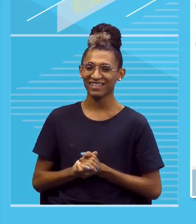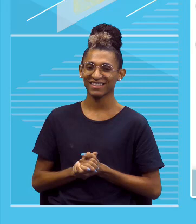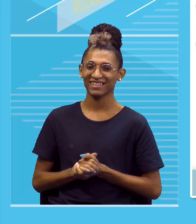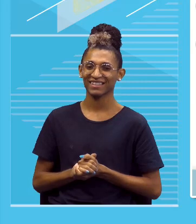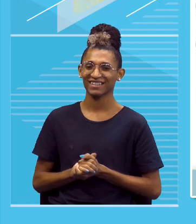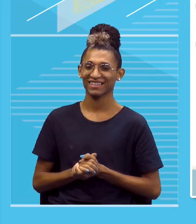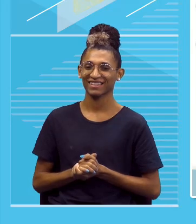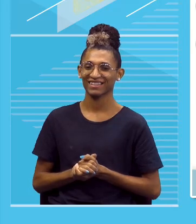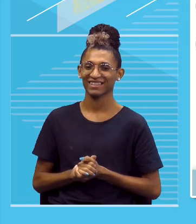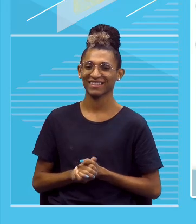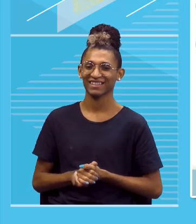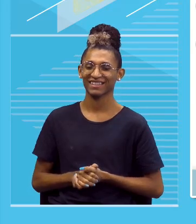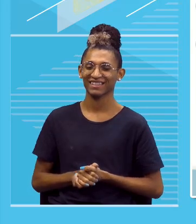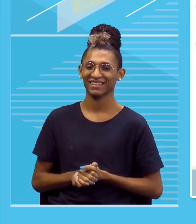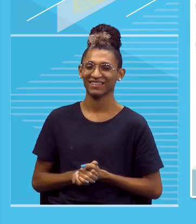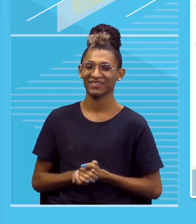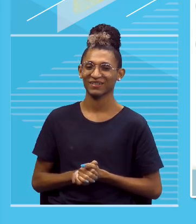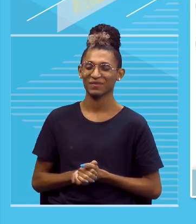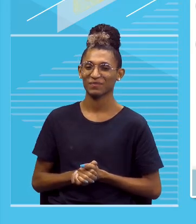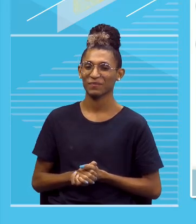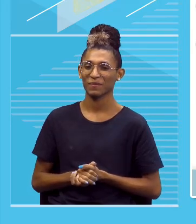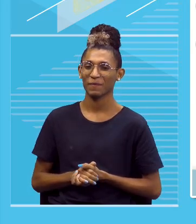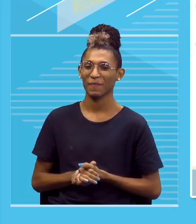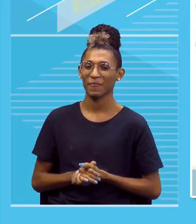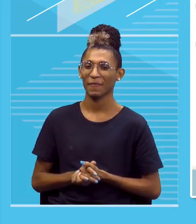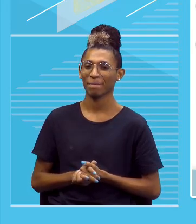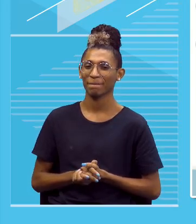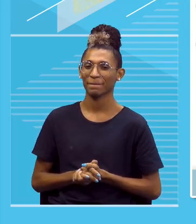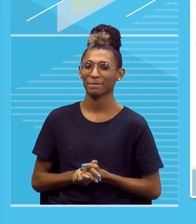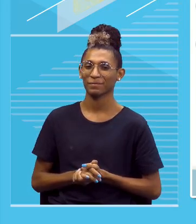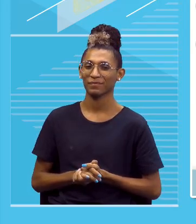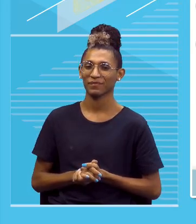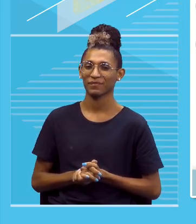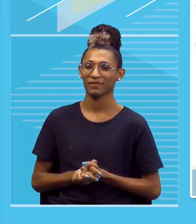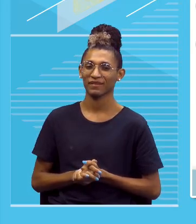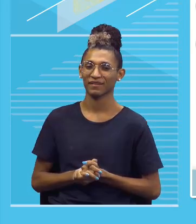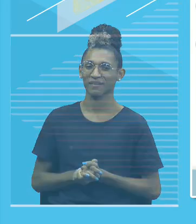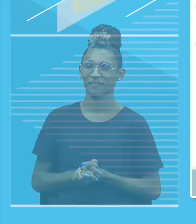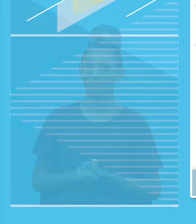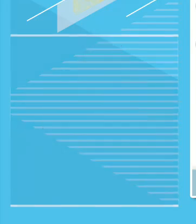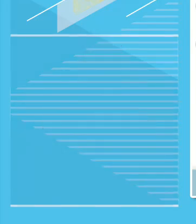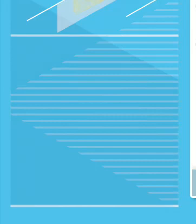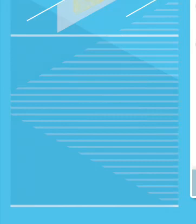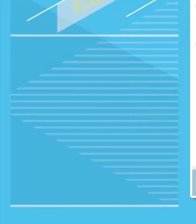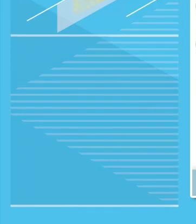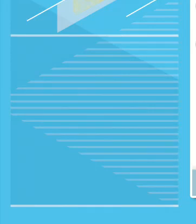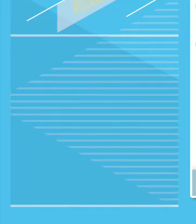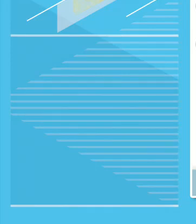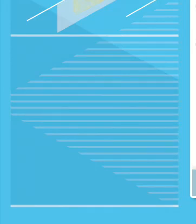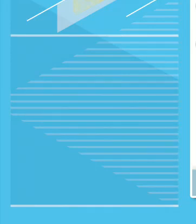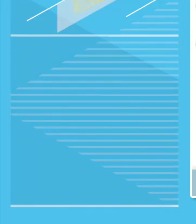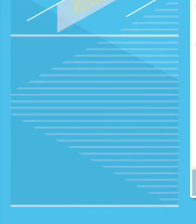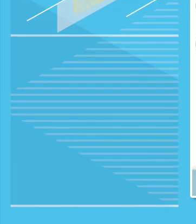é aonde mais consumimos a água turma é no campo Cauã Isso é verdade cara no